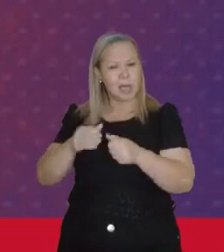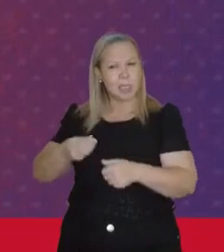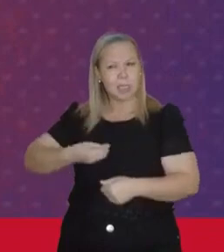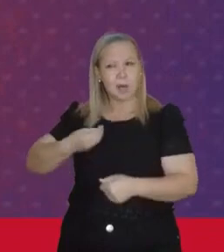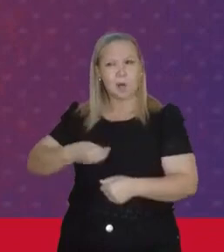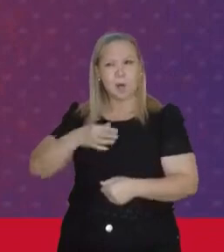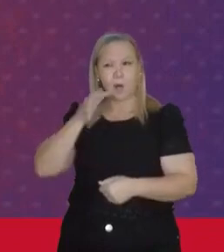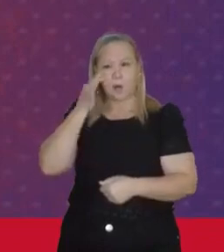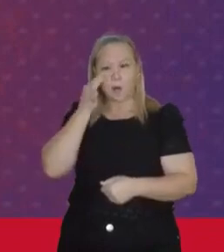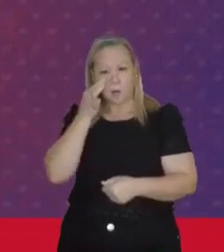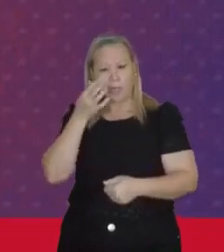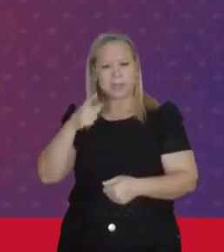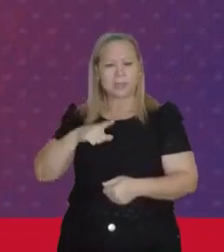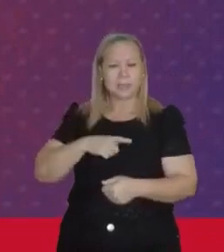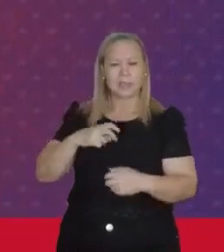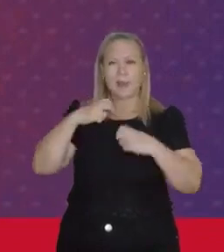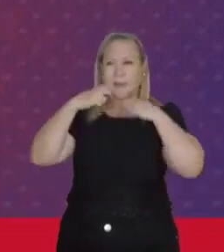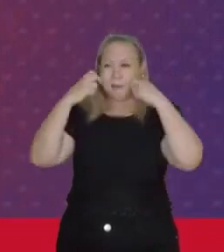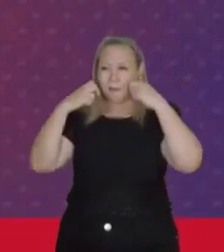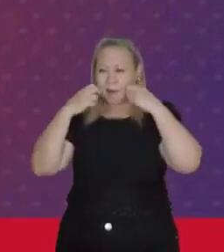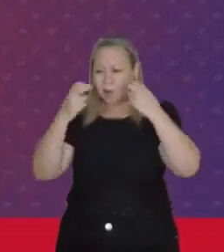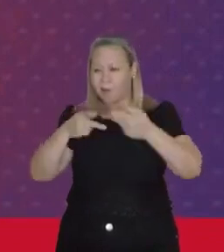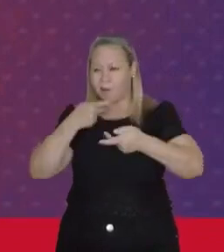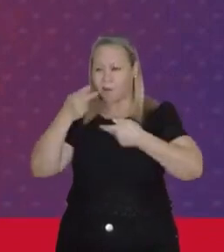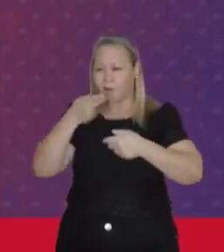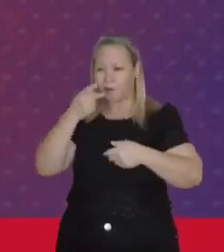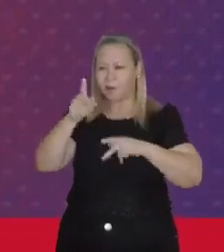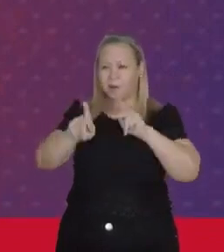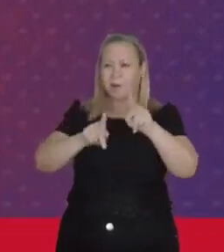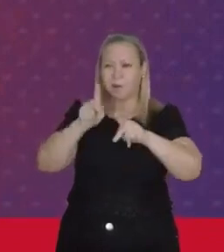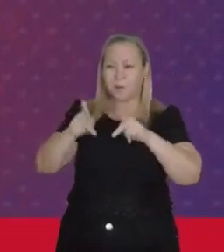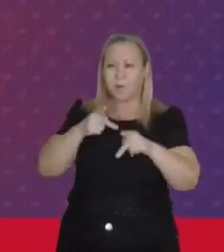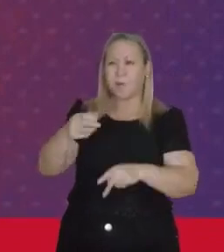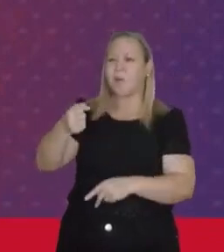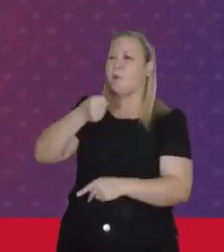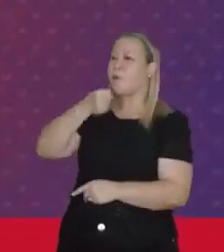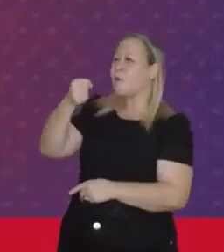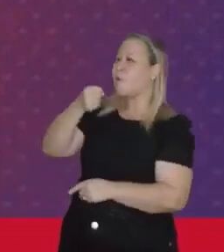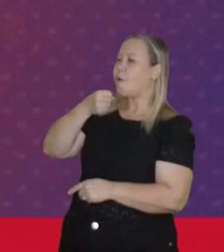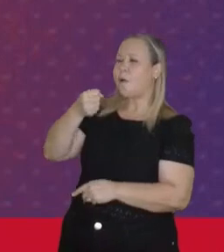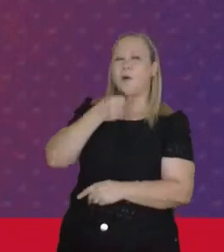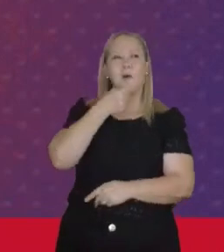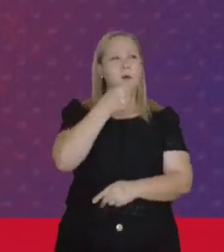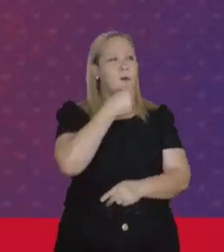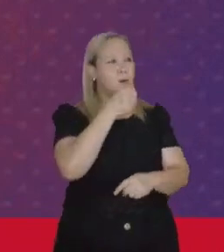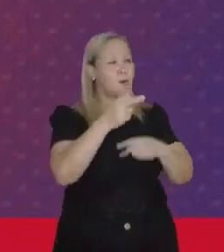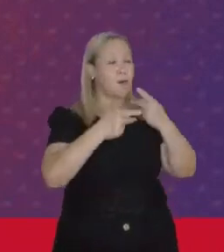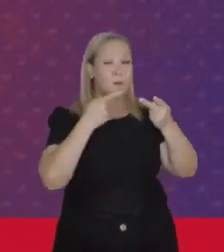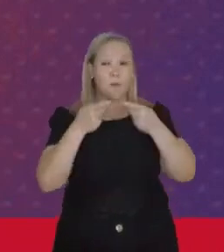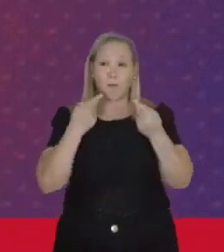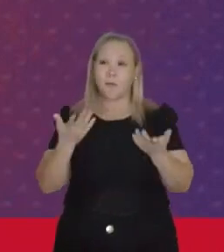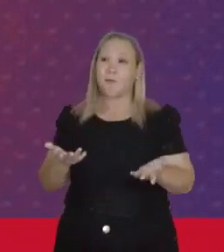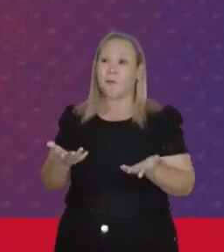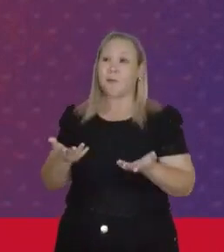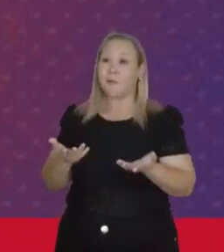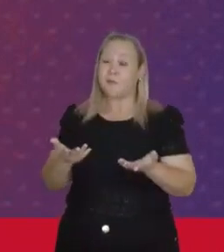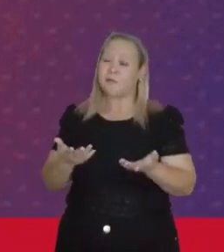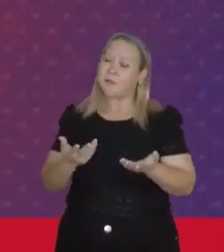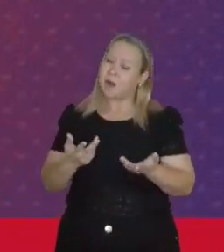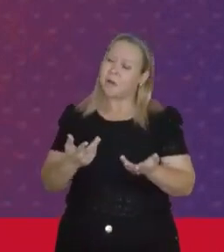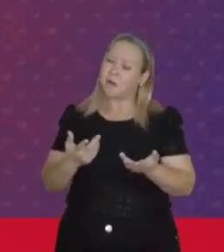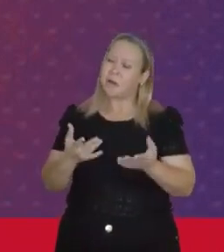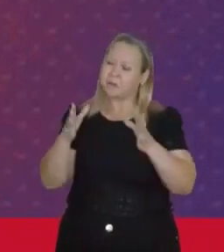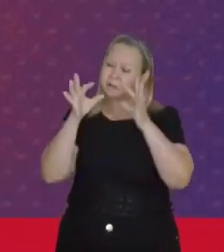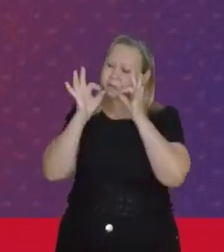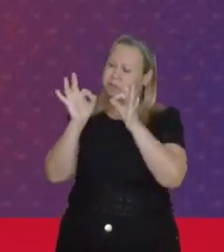a gente tinha um pouco de vergonha de falar em público, de pegar no microfone. Essas coisas foram sempre me chamando a atenção,